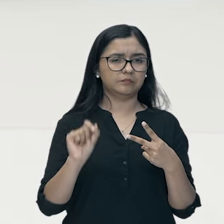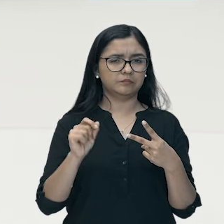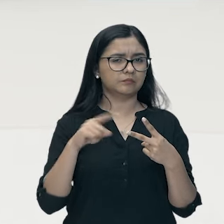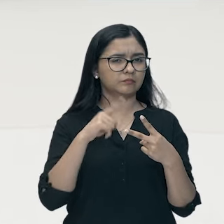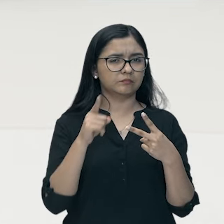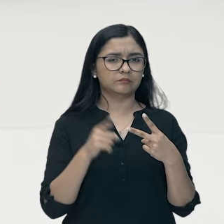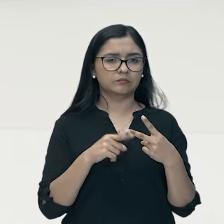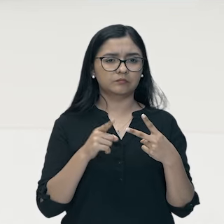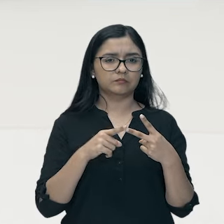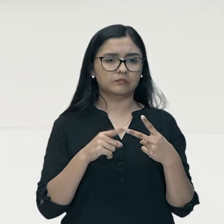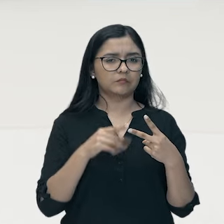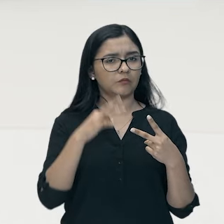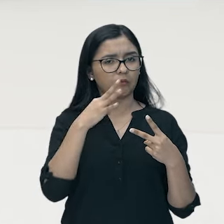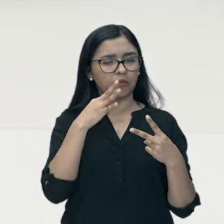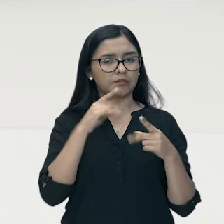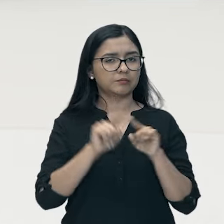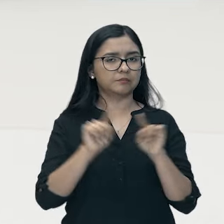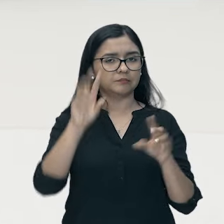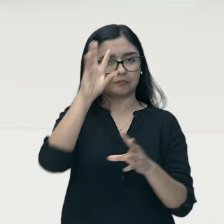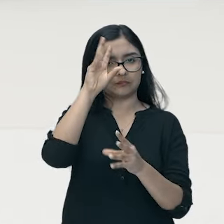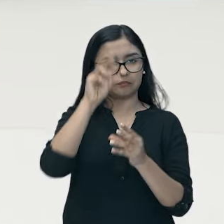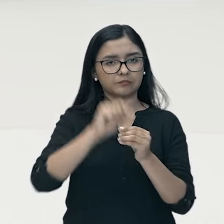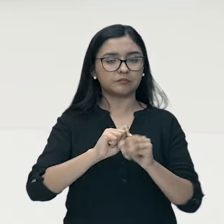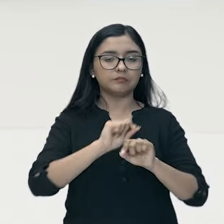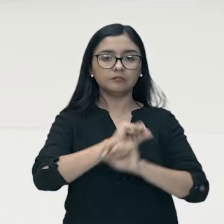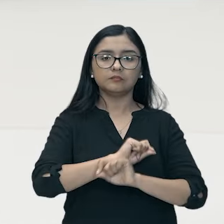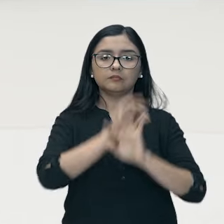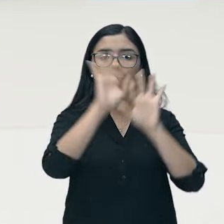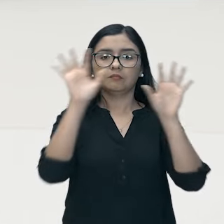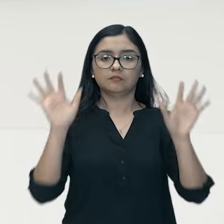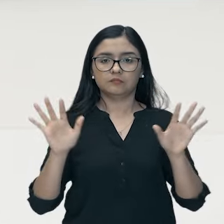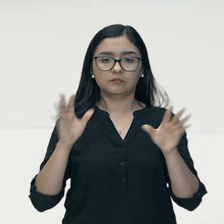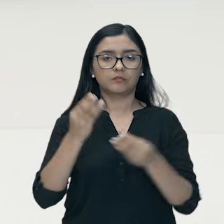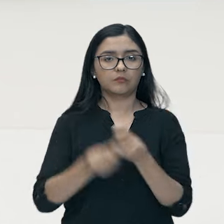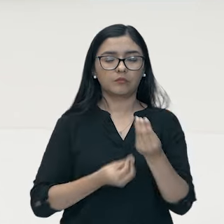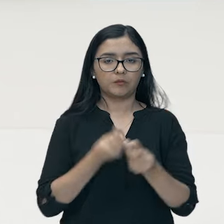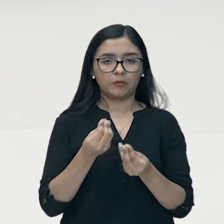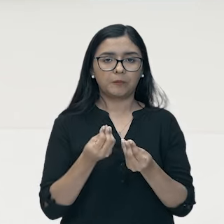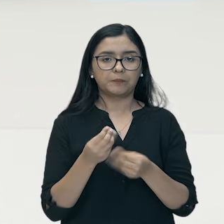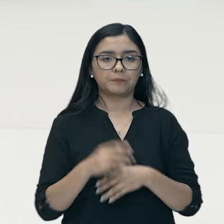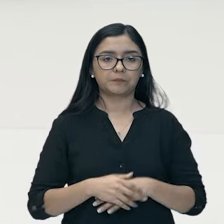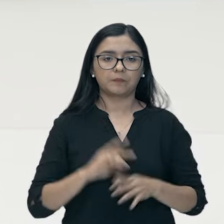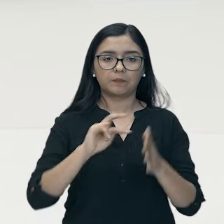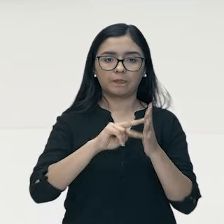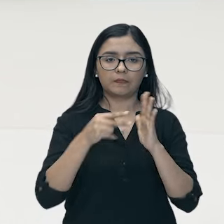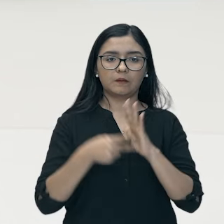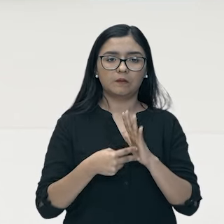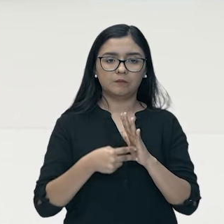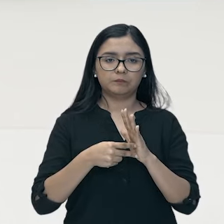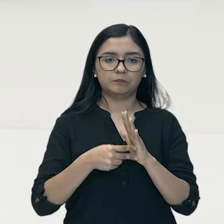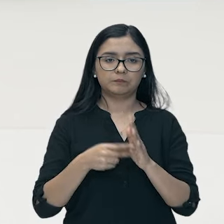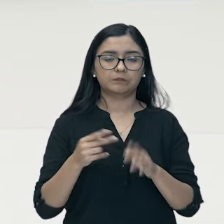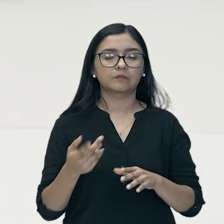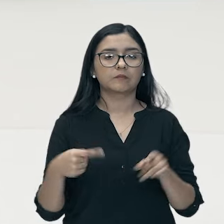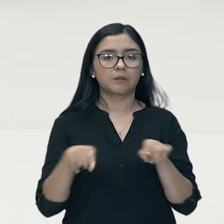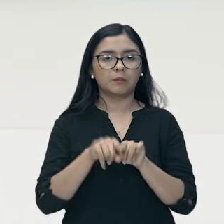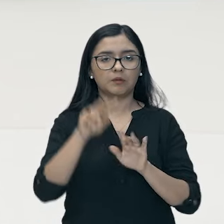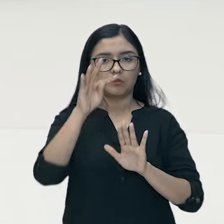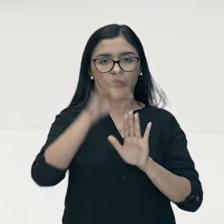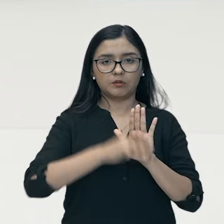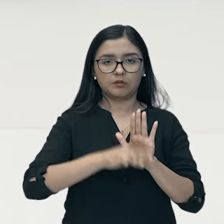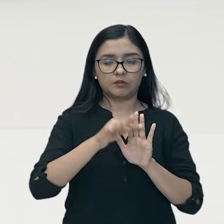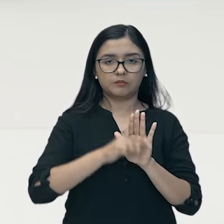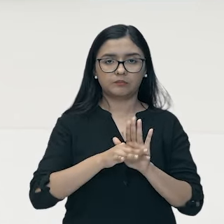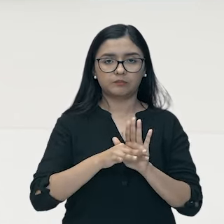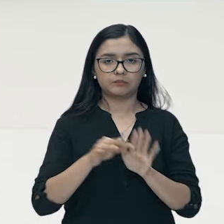essa palavra mas vamos entender aqui de forma pomposa como dizem E aí a gente vai entender dentro do texto e dentro da nossa